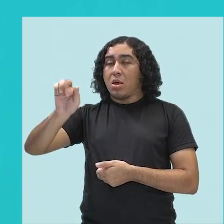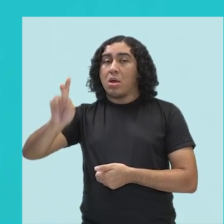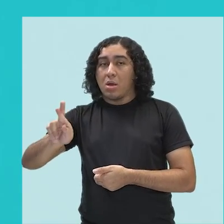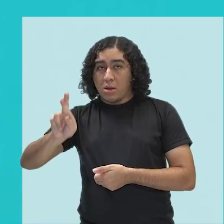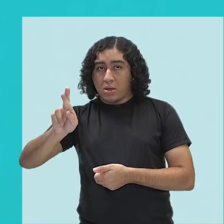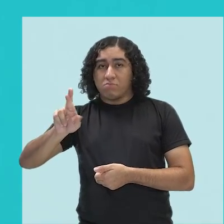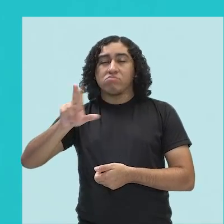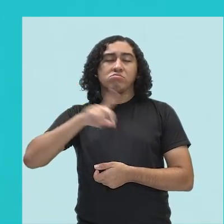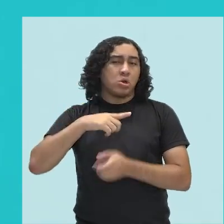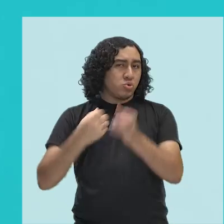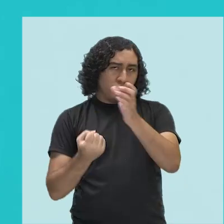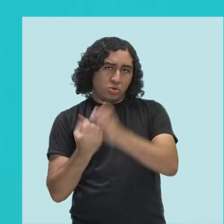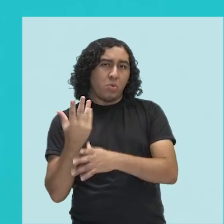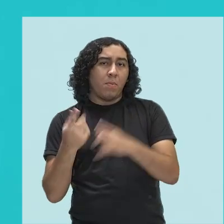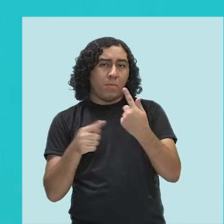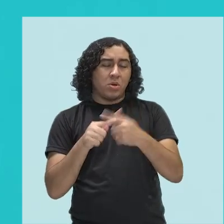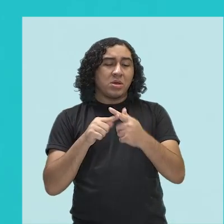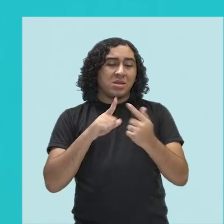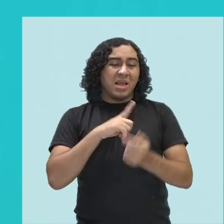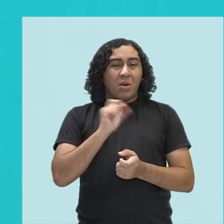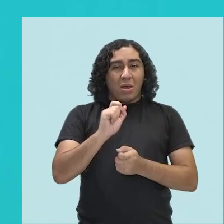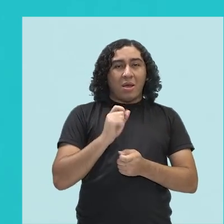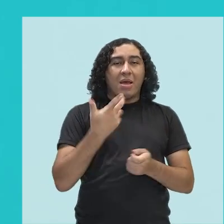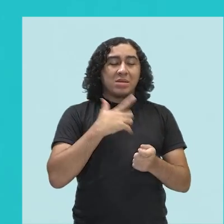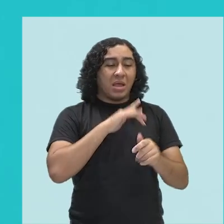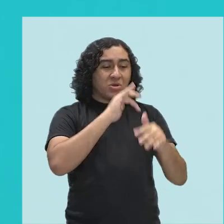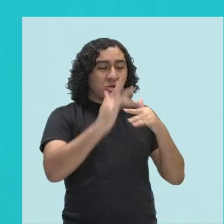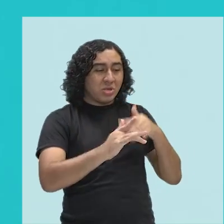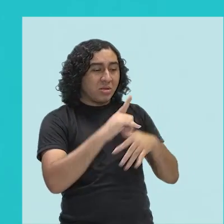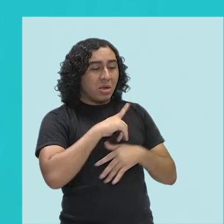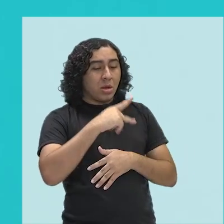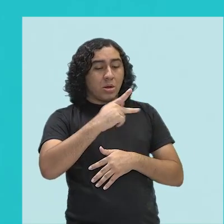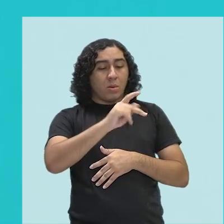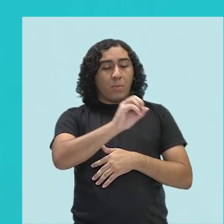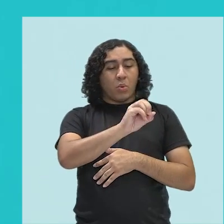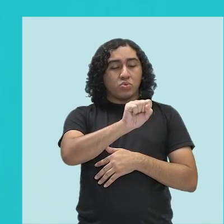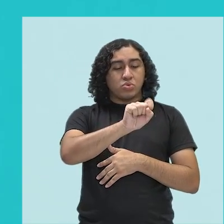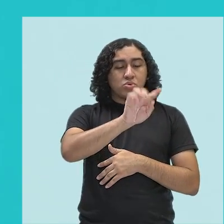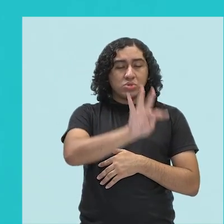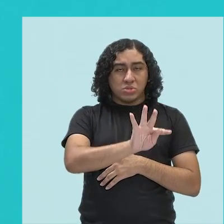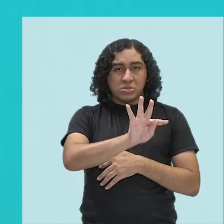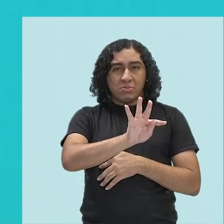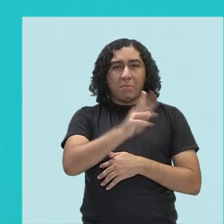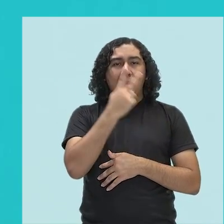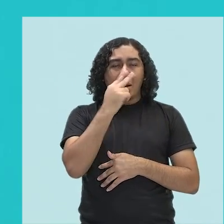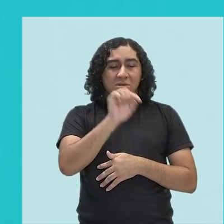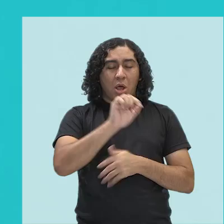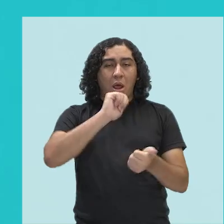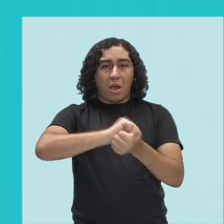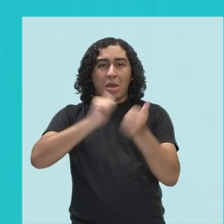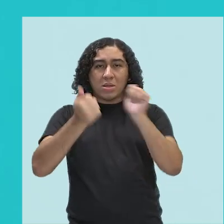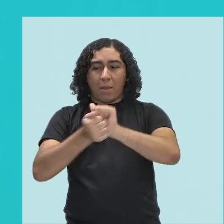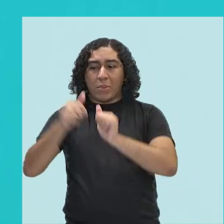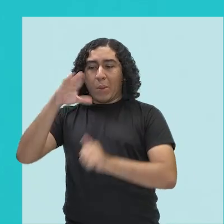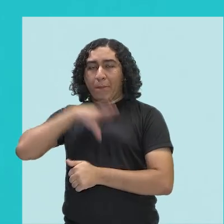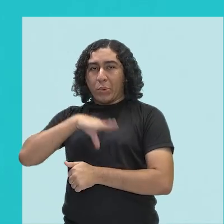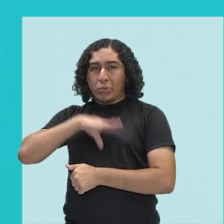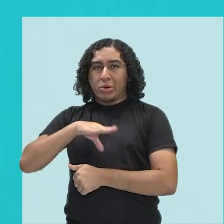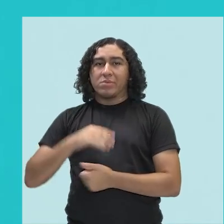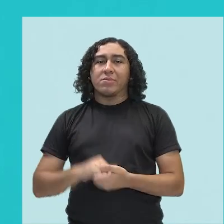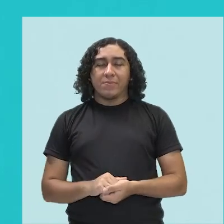ela vem lá nas redes sociais de post, né? Da língua inglesa. Então, muitos